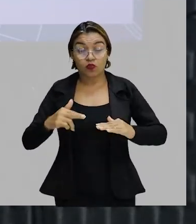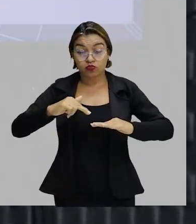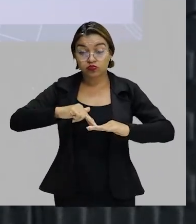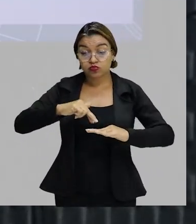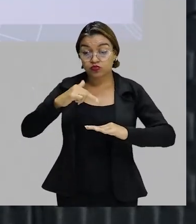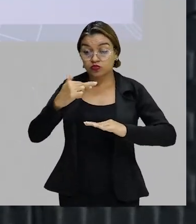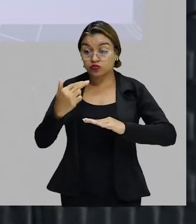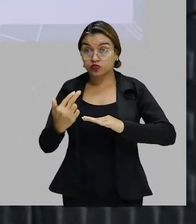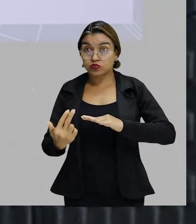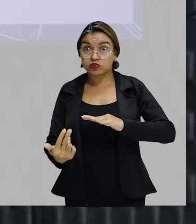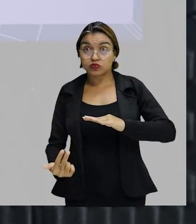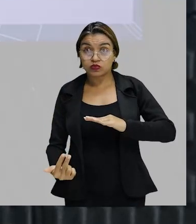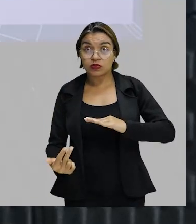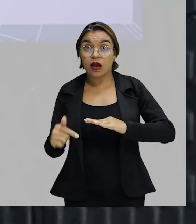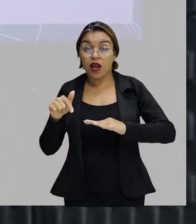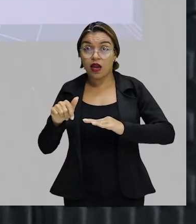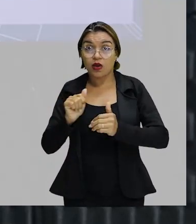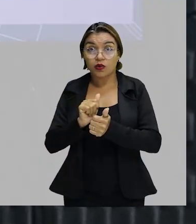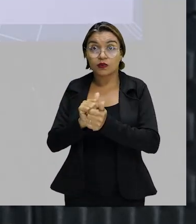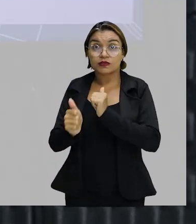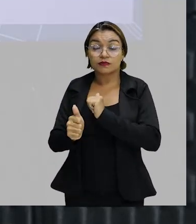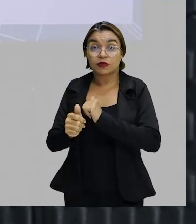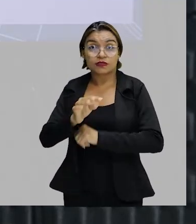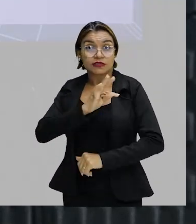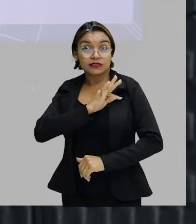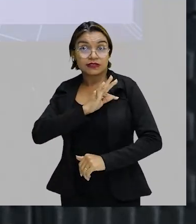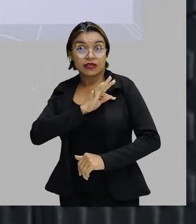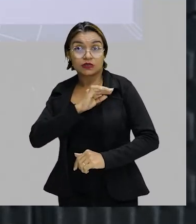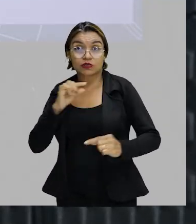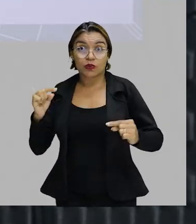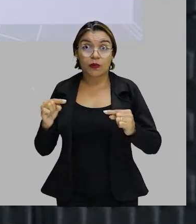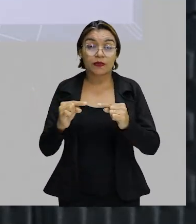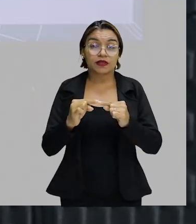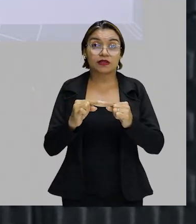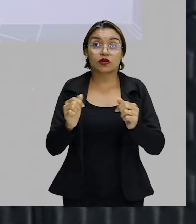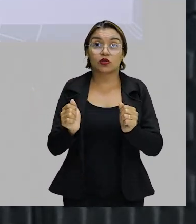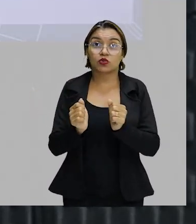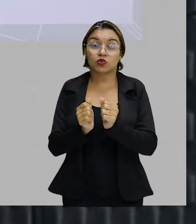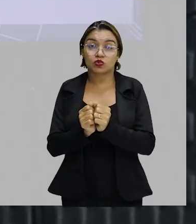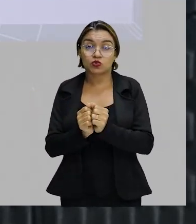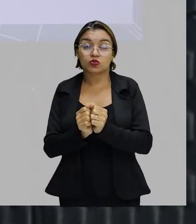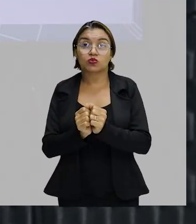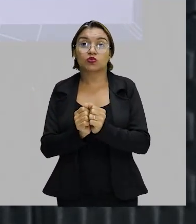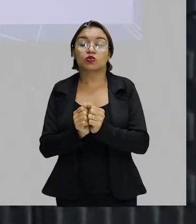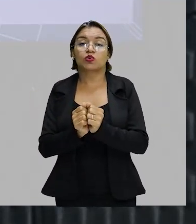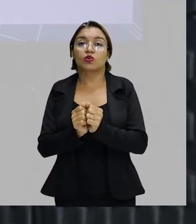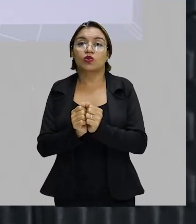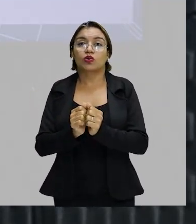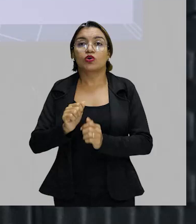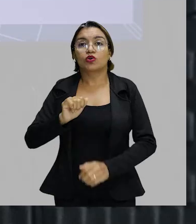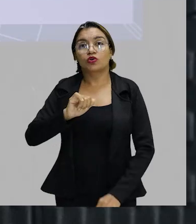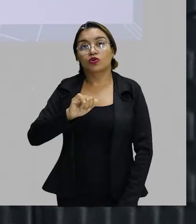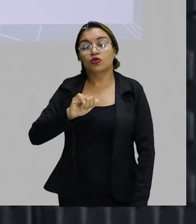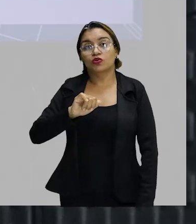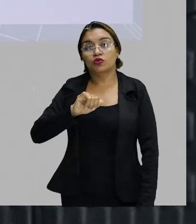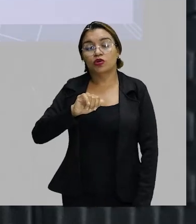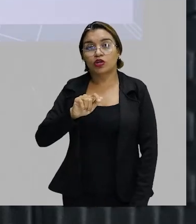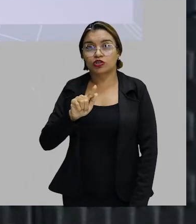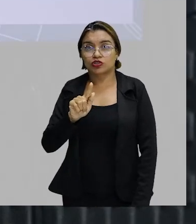no esporte técnico combinatório junto com a ginástica rítmica junto com a